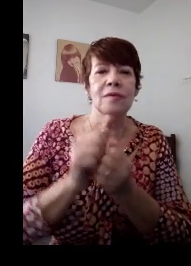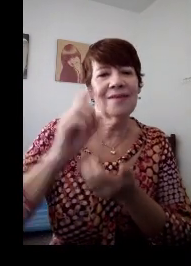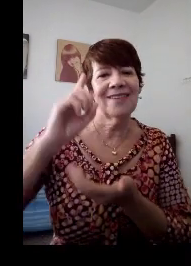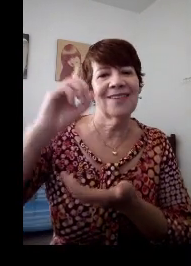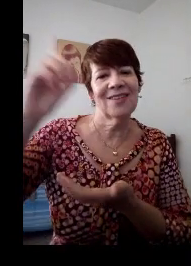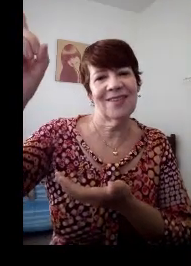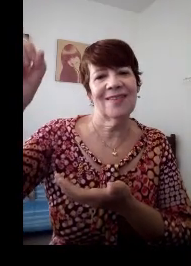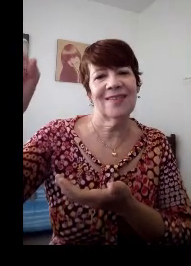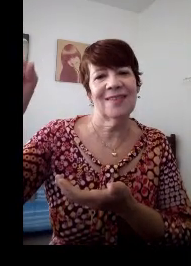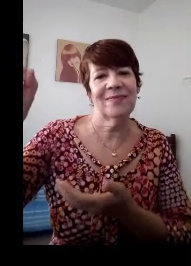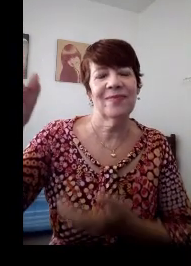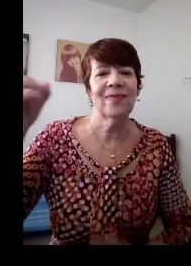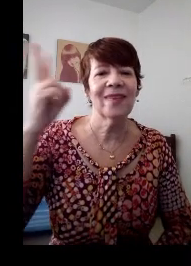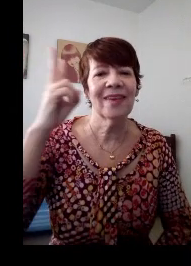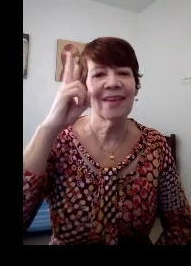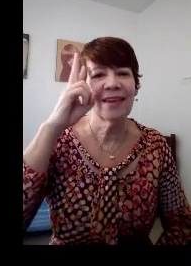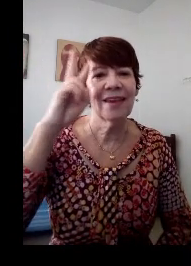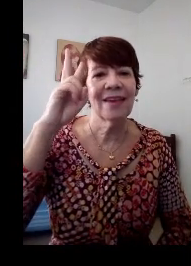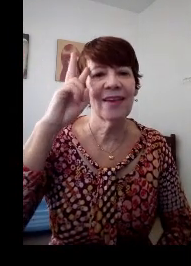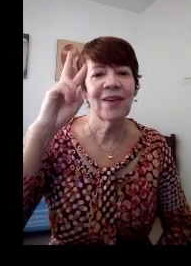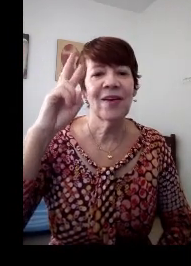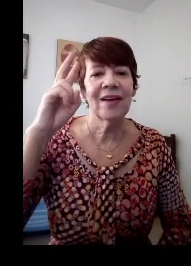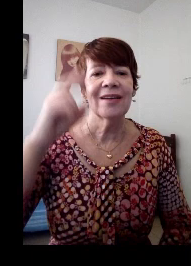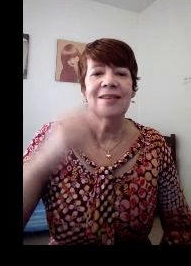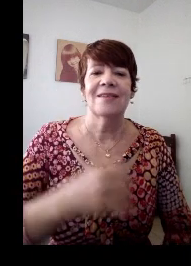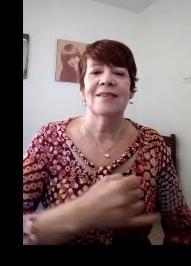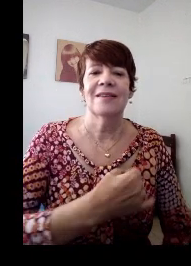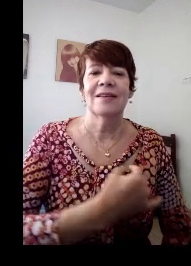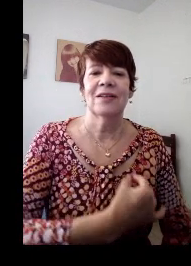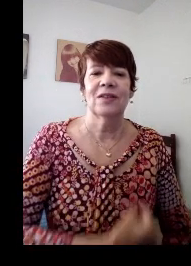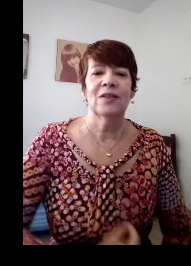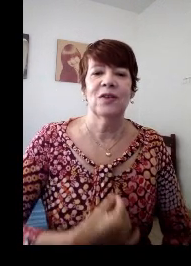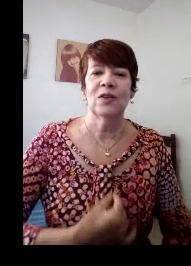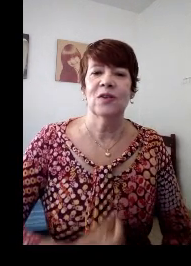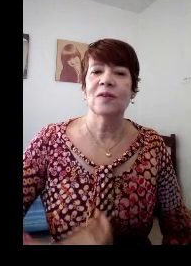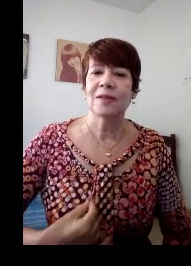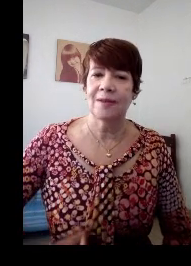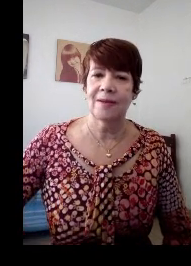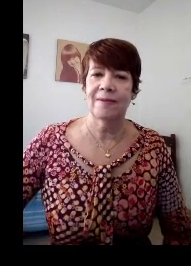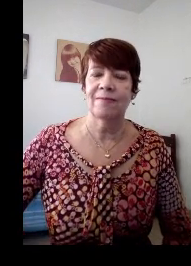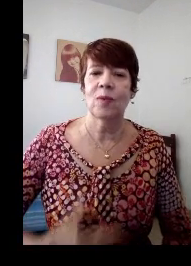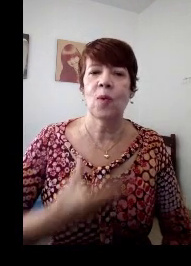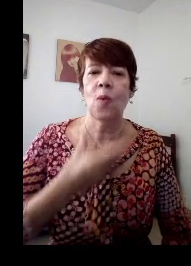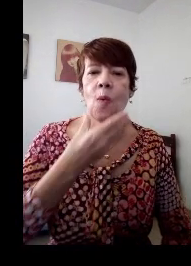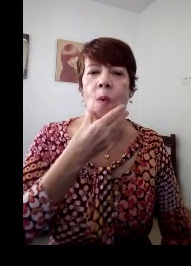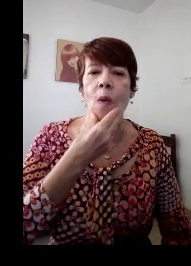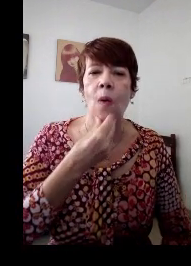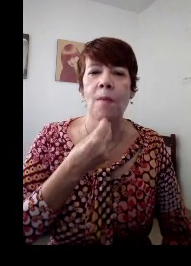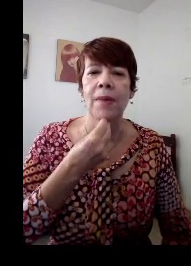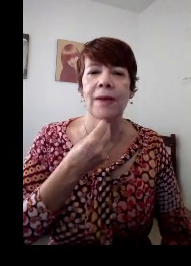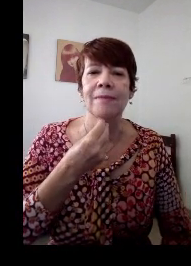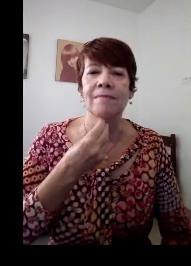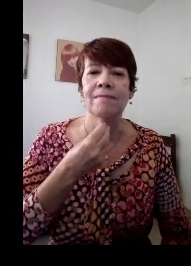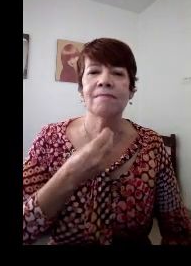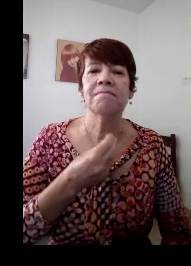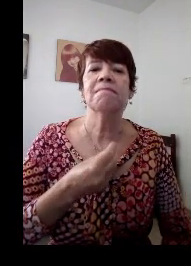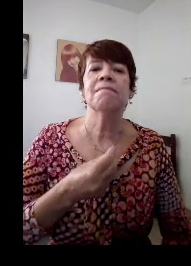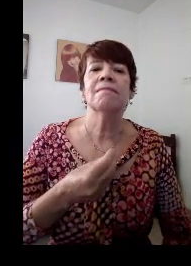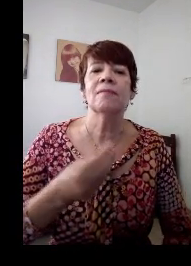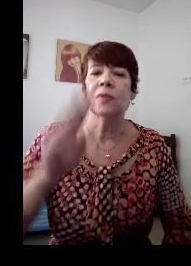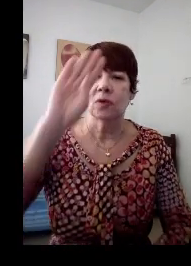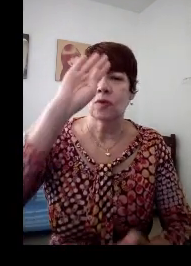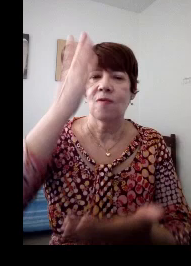bem, essa é a história de José. Um homem que mirava em